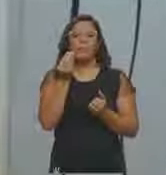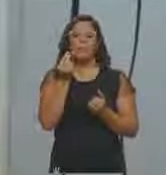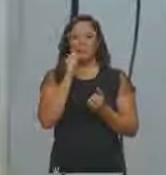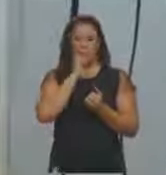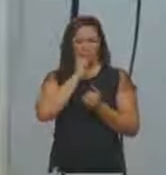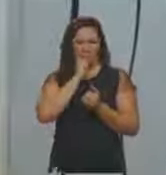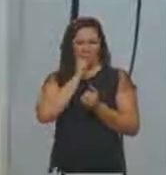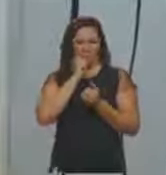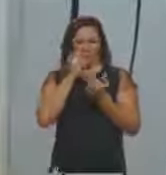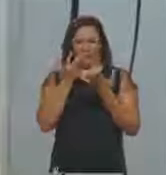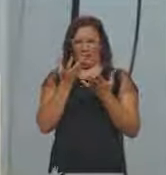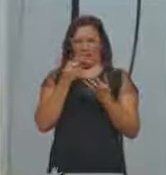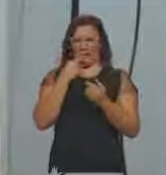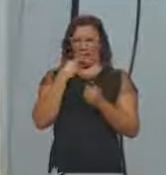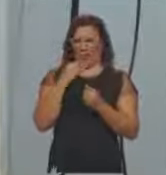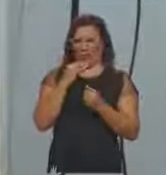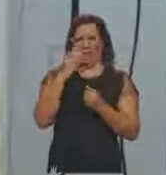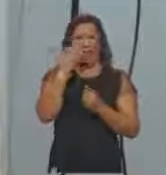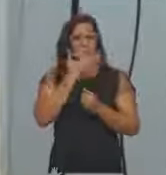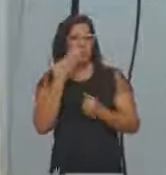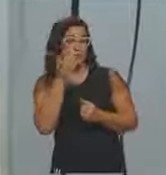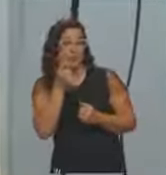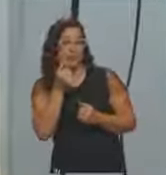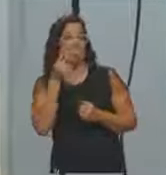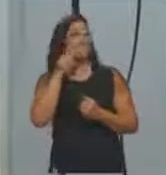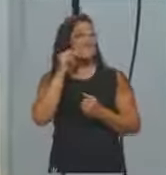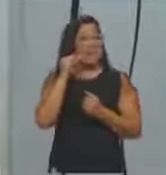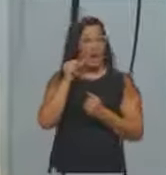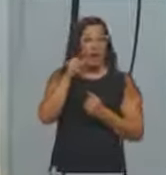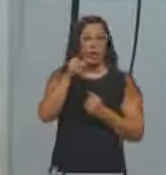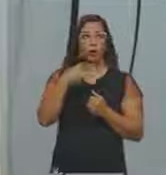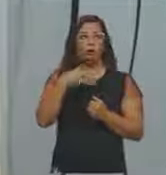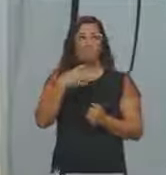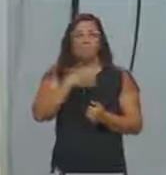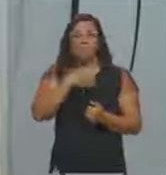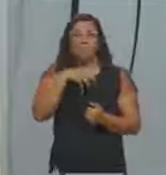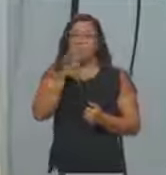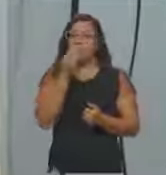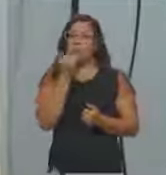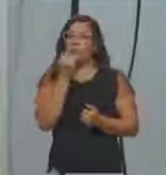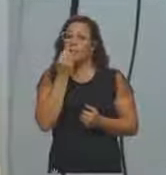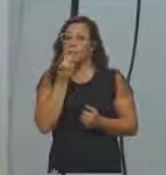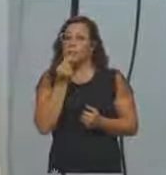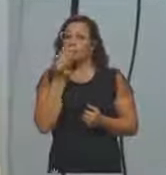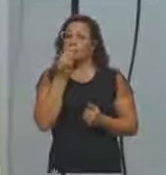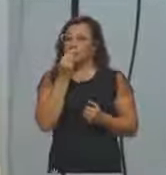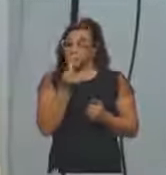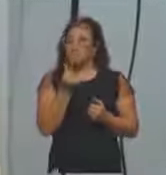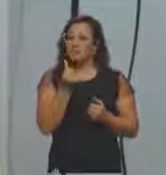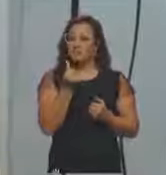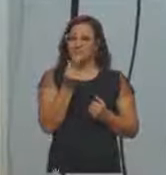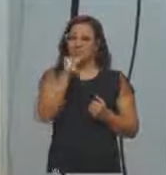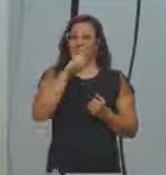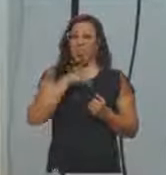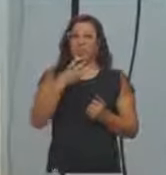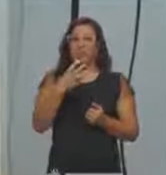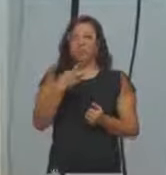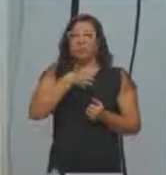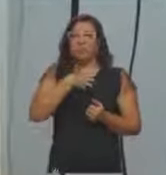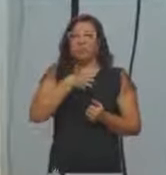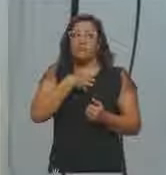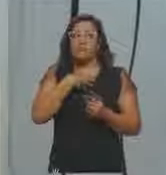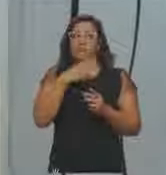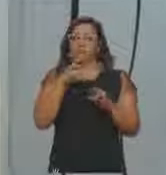azedo, amargo, doce, salgado. Essas células que captam esses